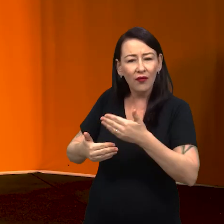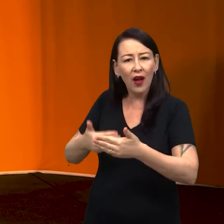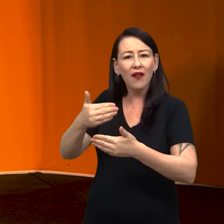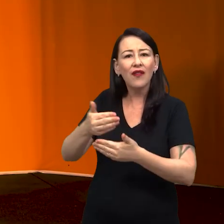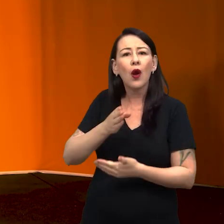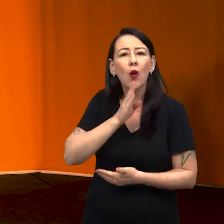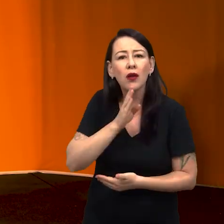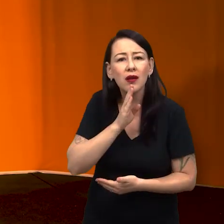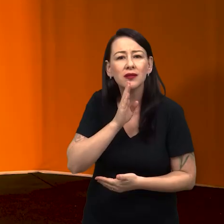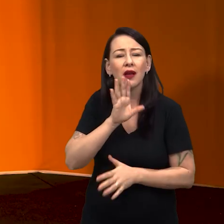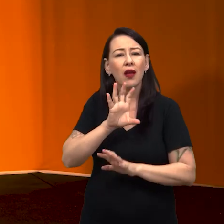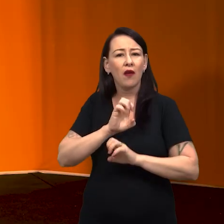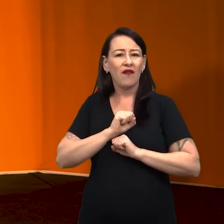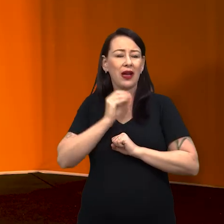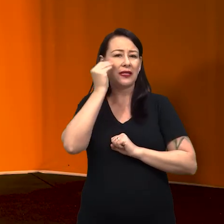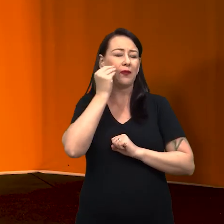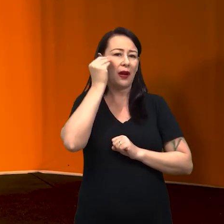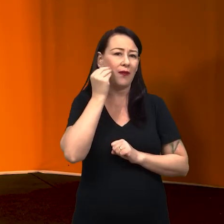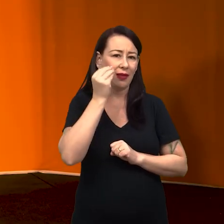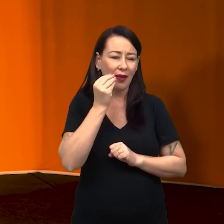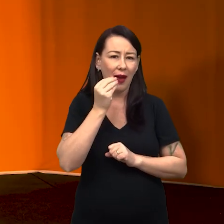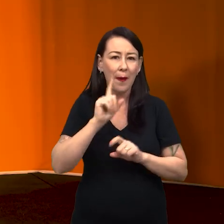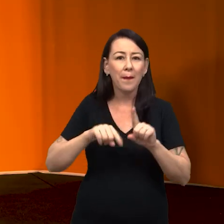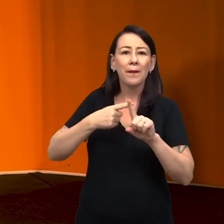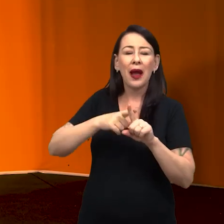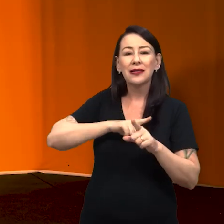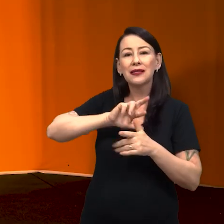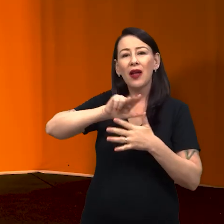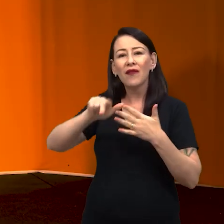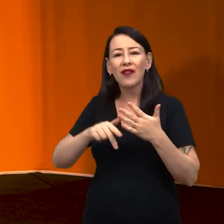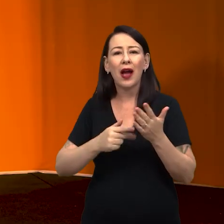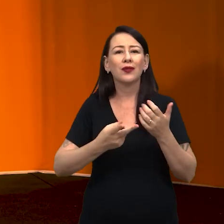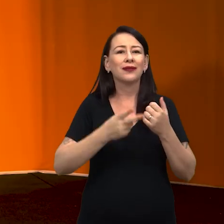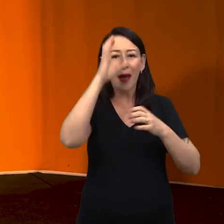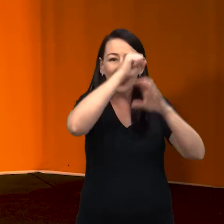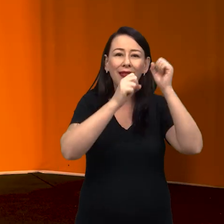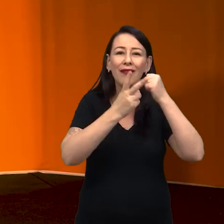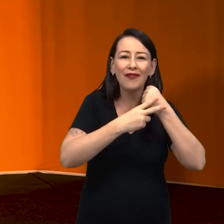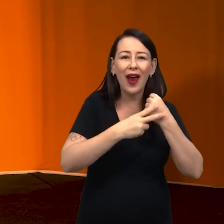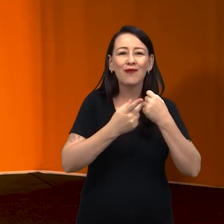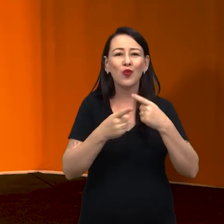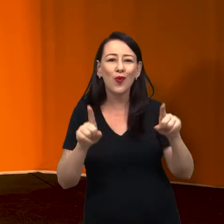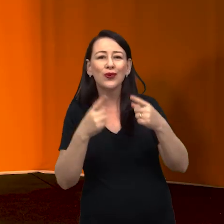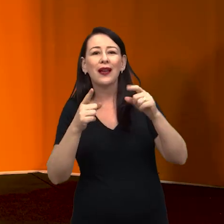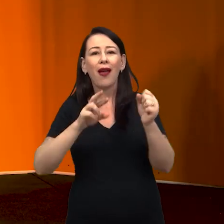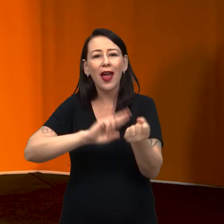possibilitando que a criança experimente e conjugue muitos versos, muitos verbos e versos